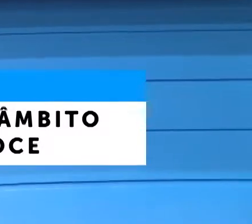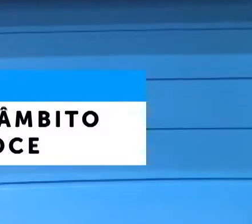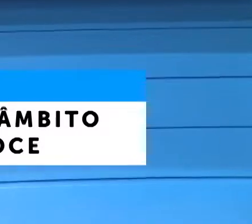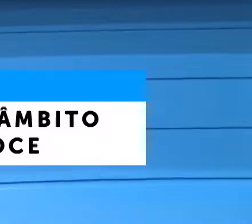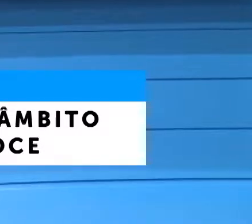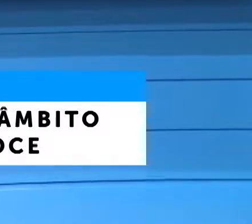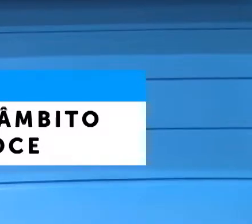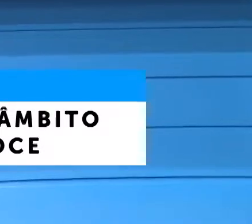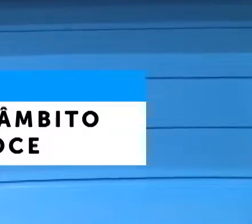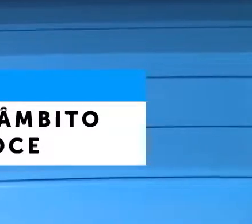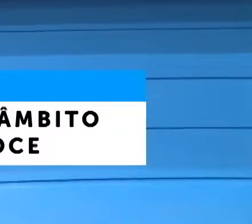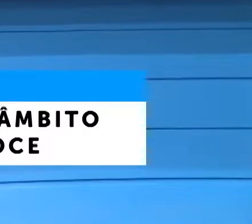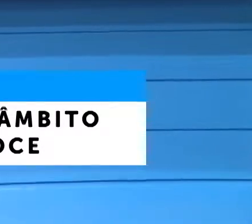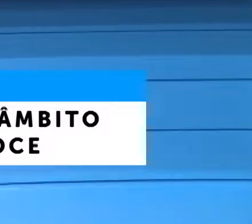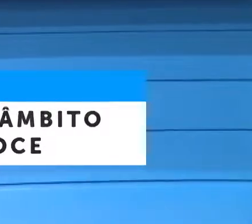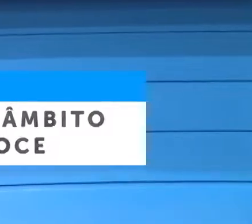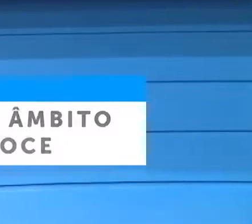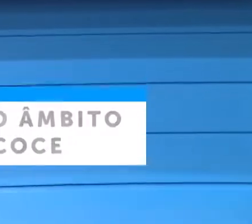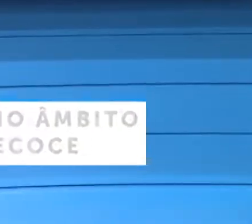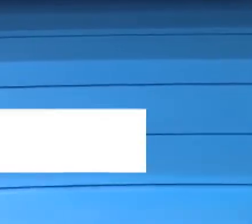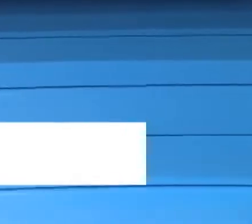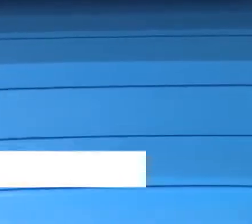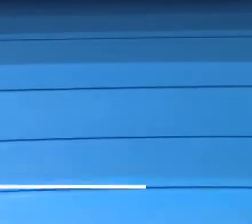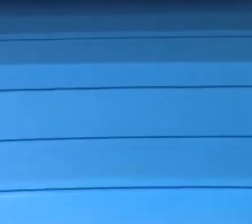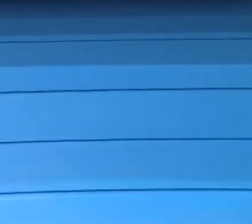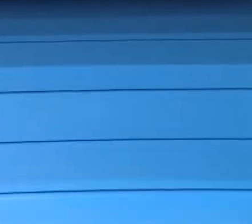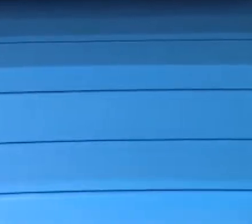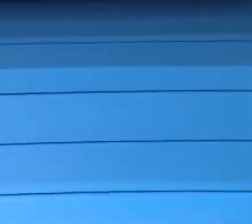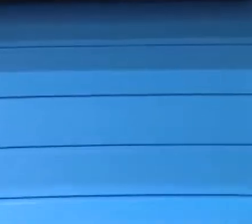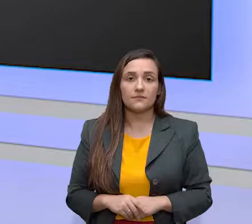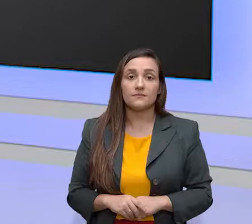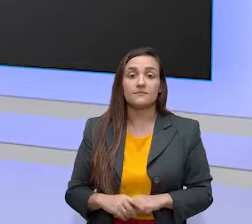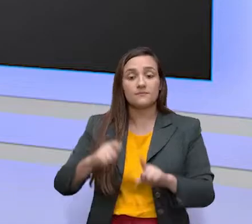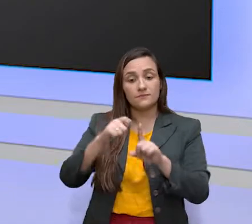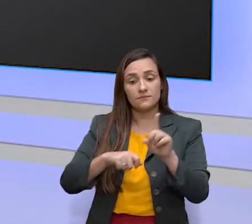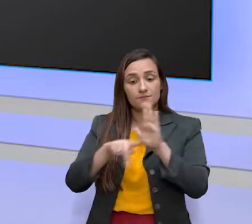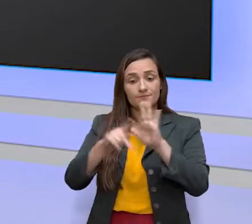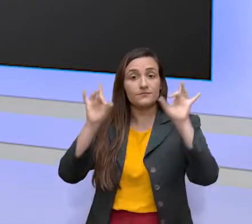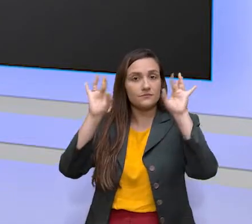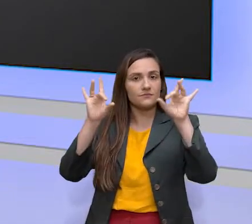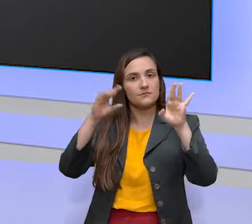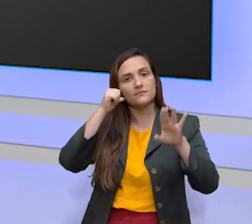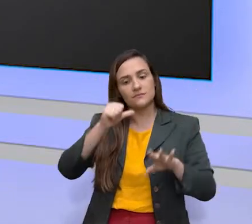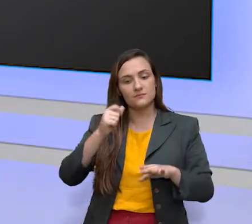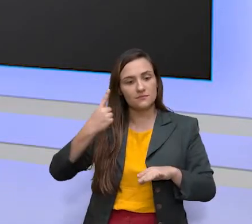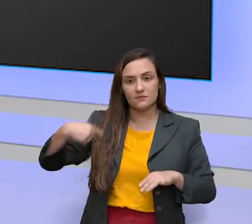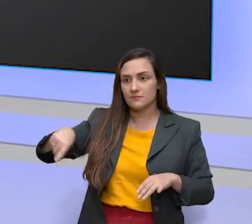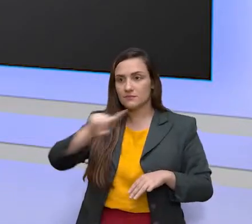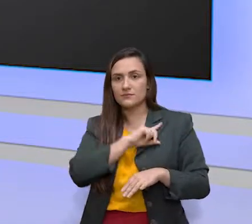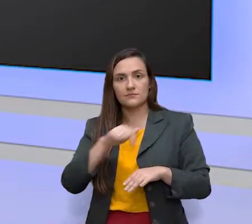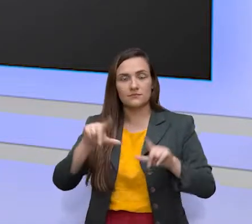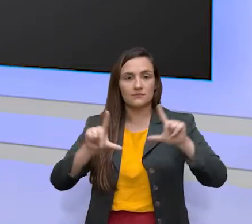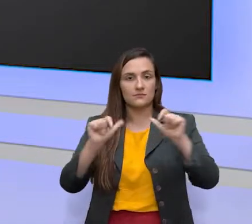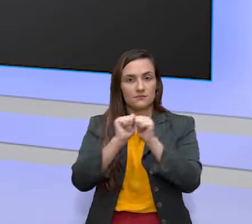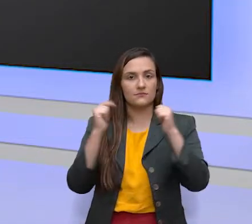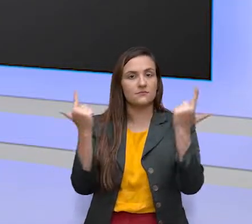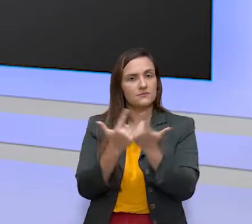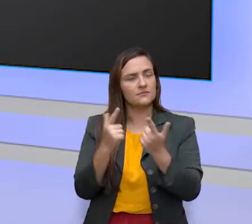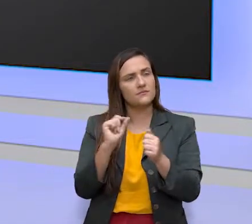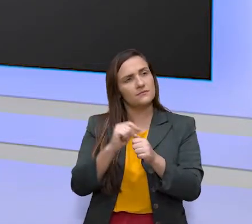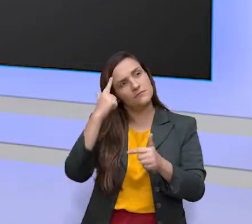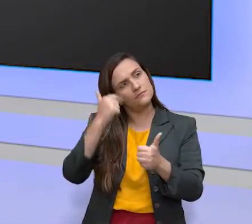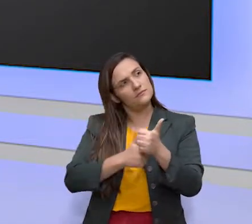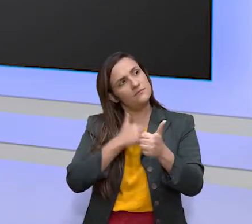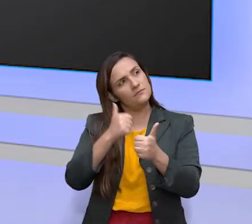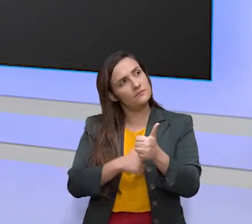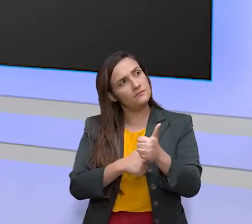projeto passa para a redação final e segue para a sanção do governador. No mês da mulher, nós da TV Alemes fizemos mais